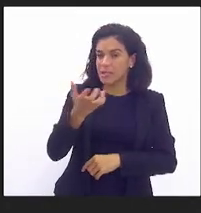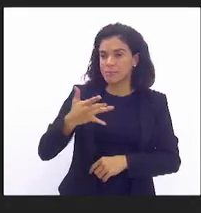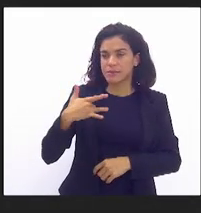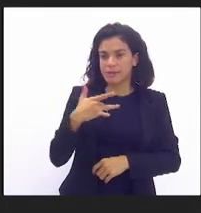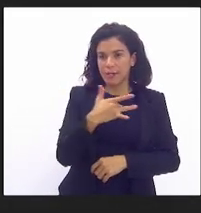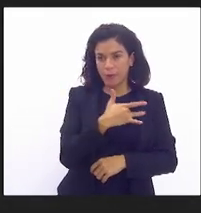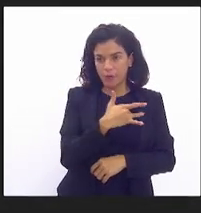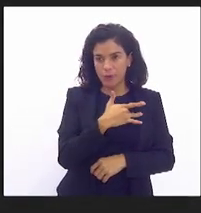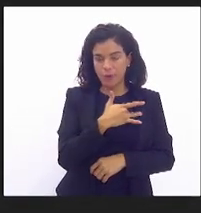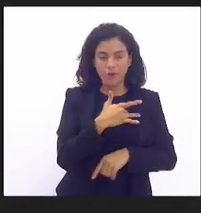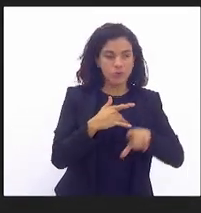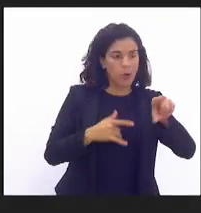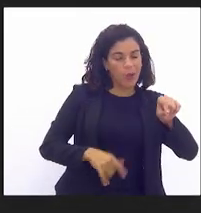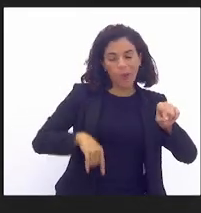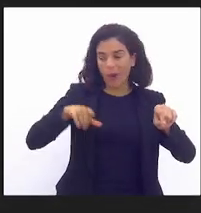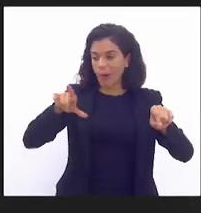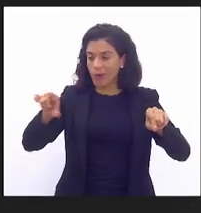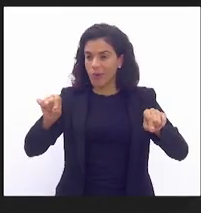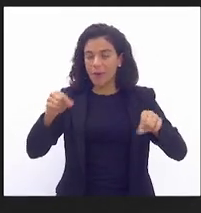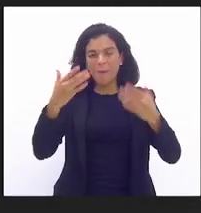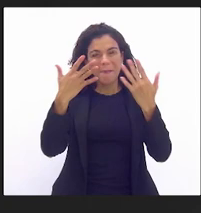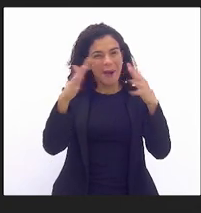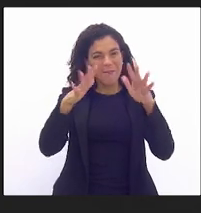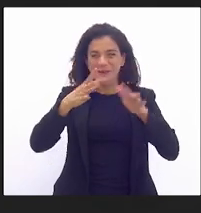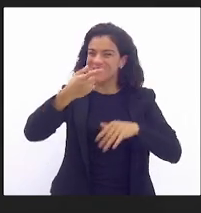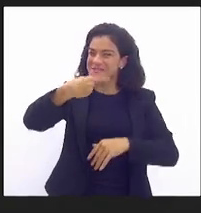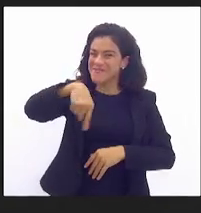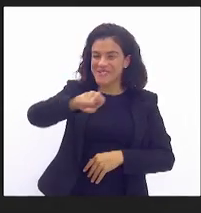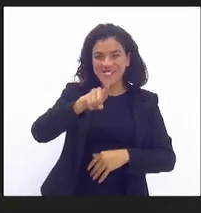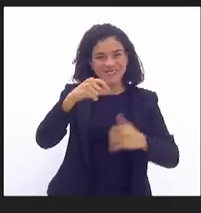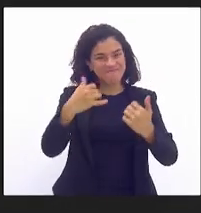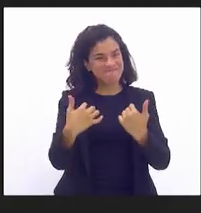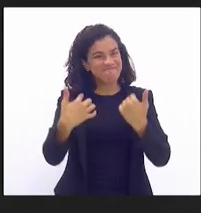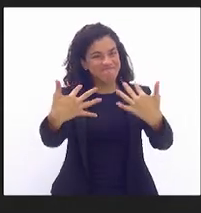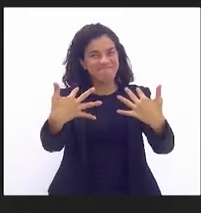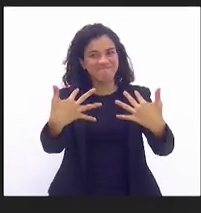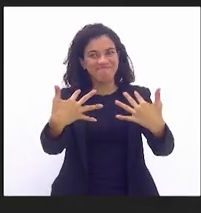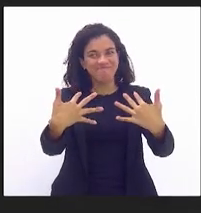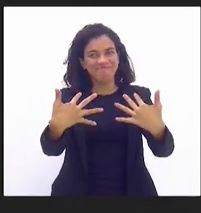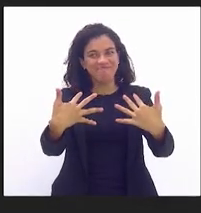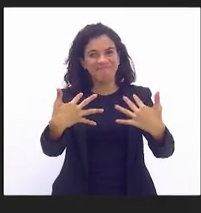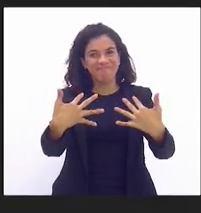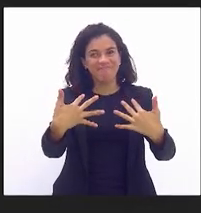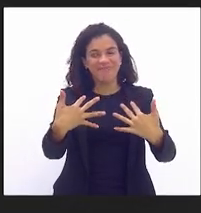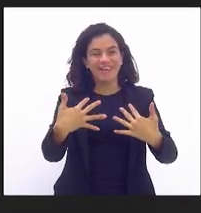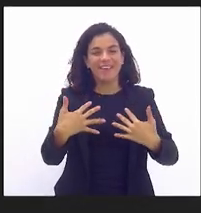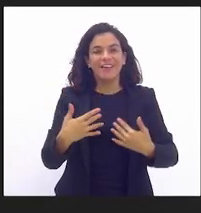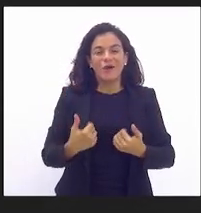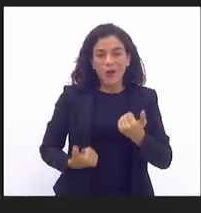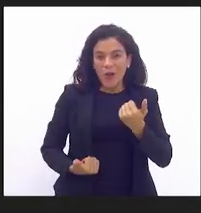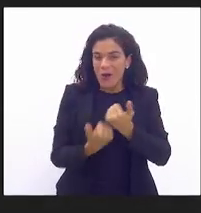entre uma coisa e outra. Então, parabéns a vocês que estão mobilizados. Contem sempre com a gente.